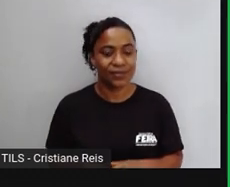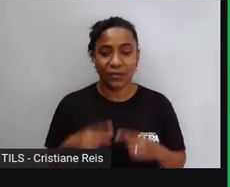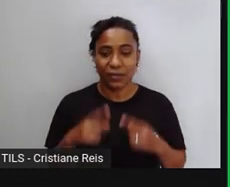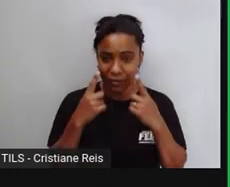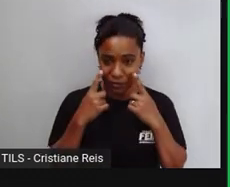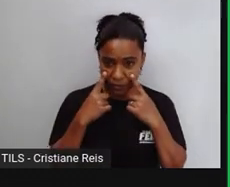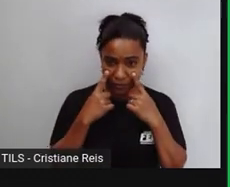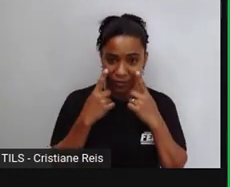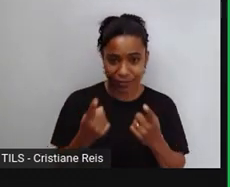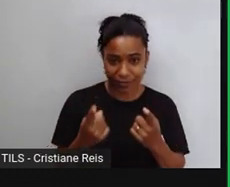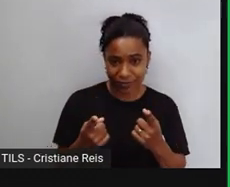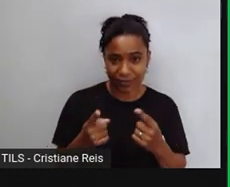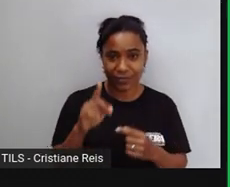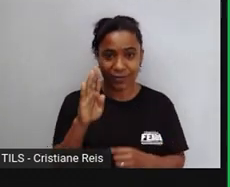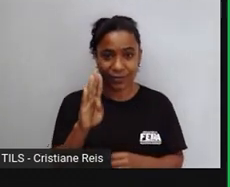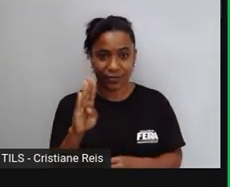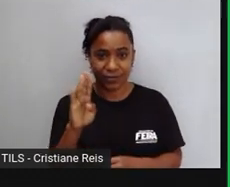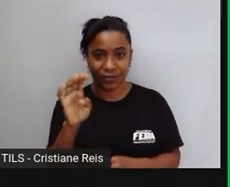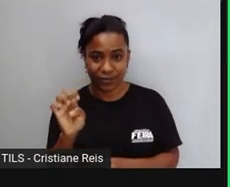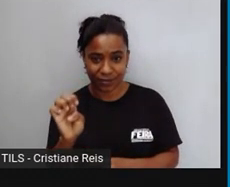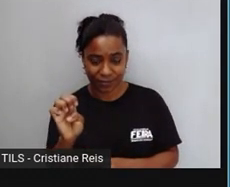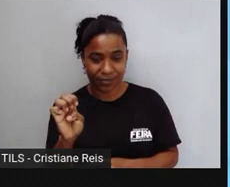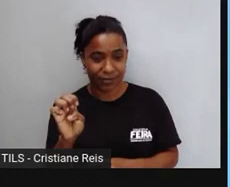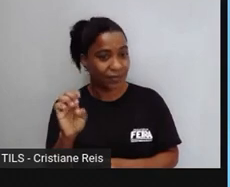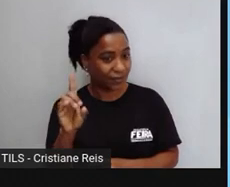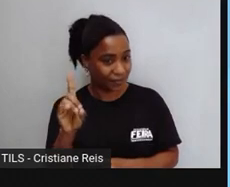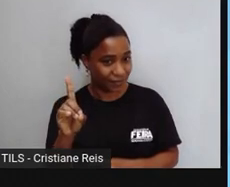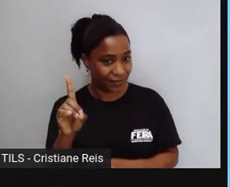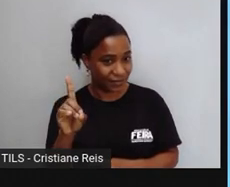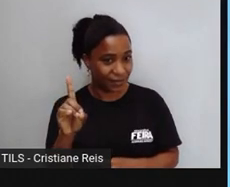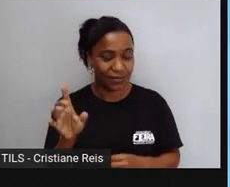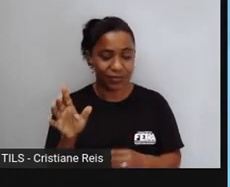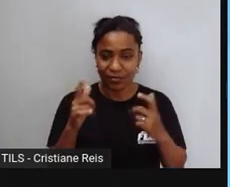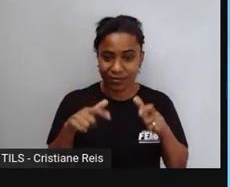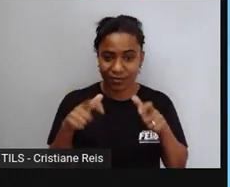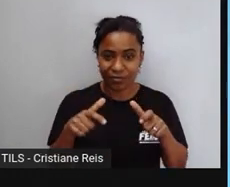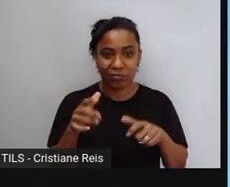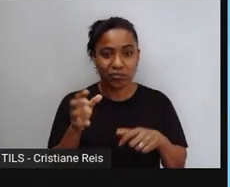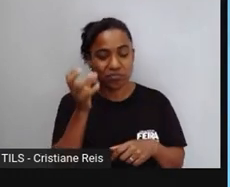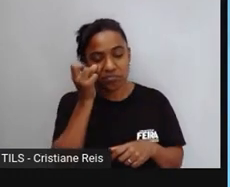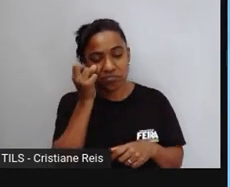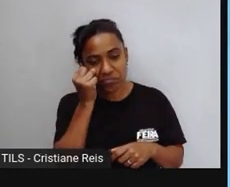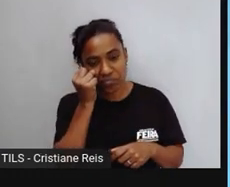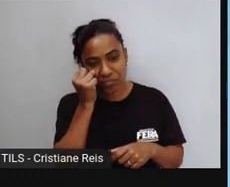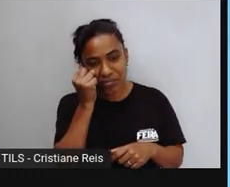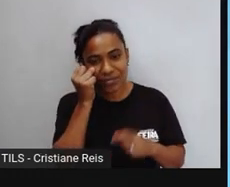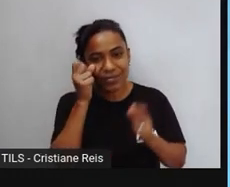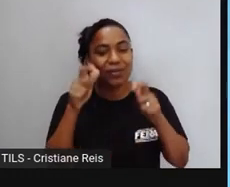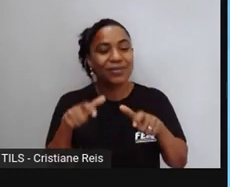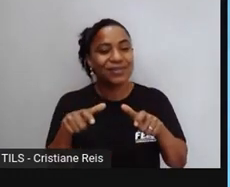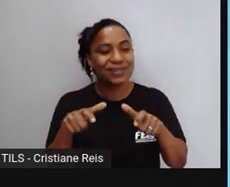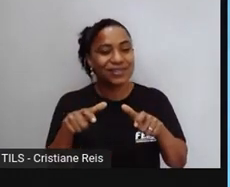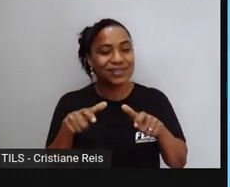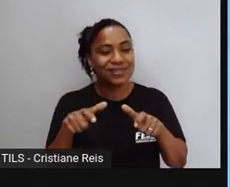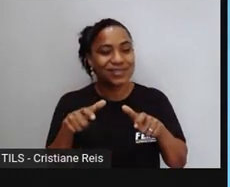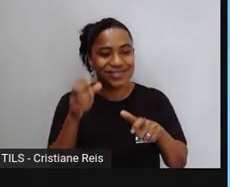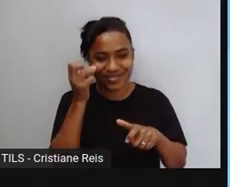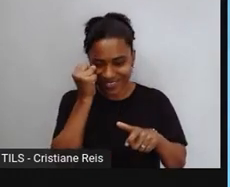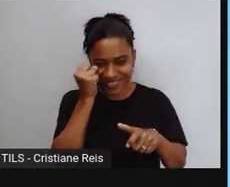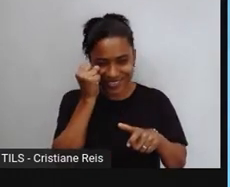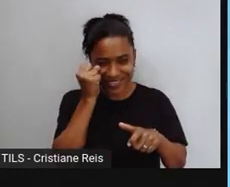onde você pode dormir em sua cama. Ok? O quarto, of course.